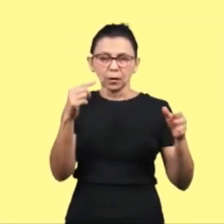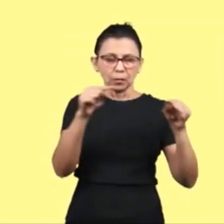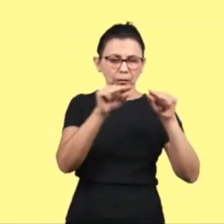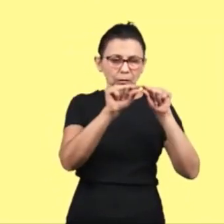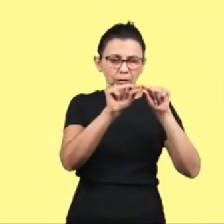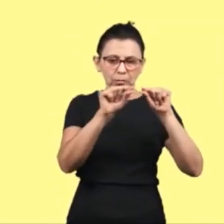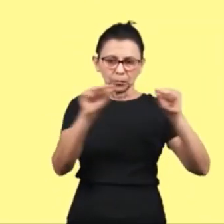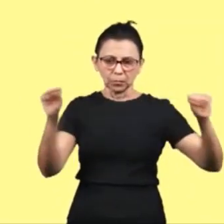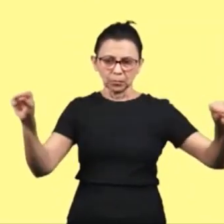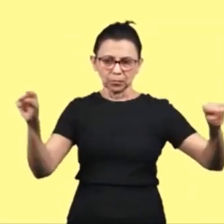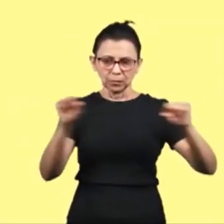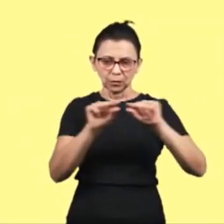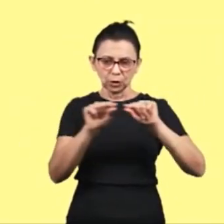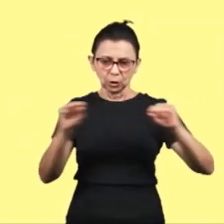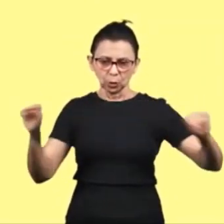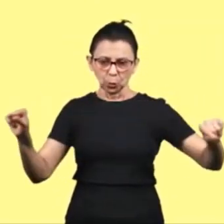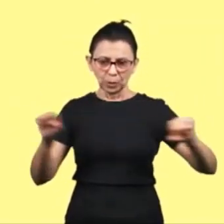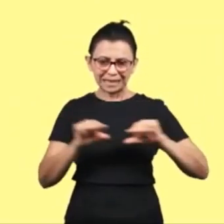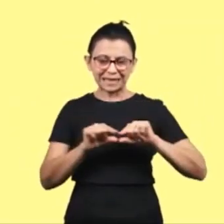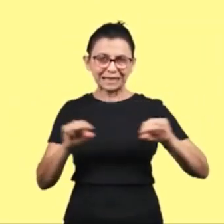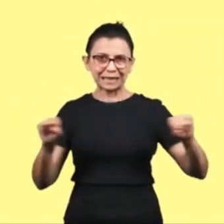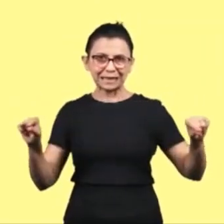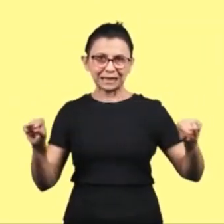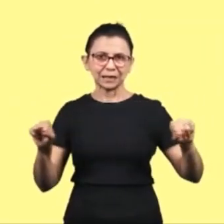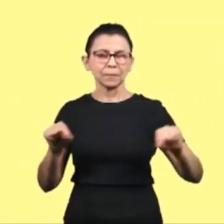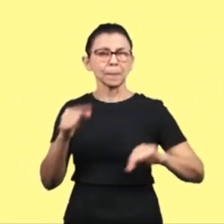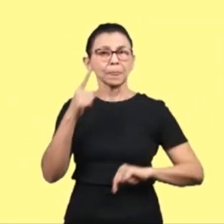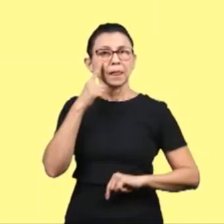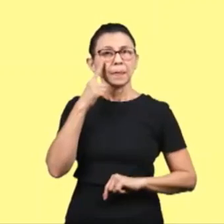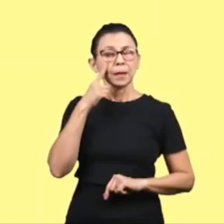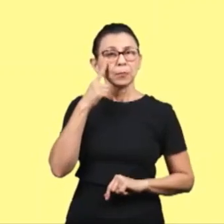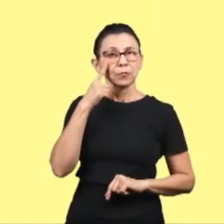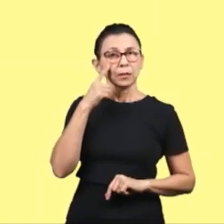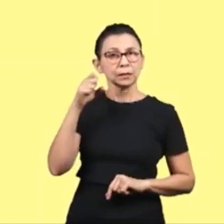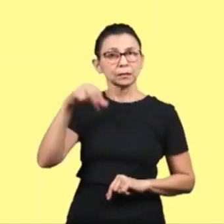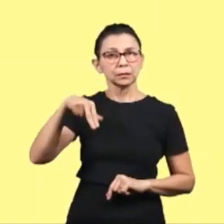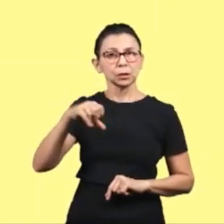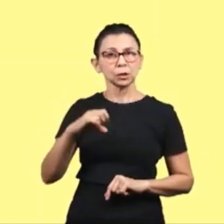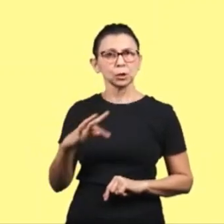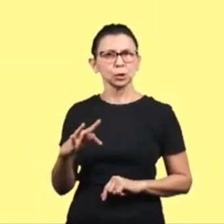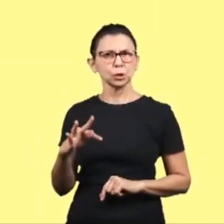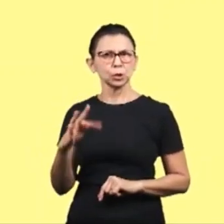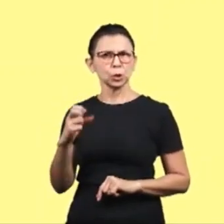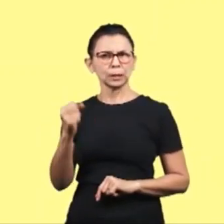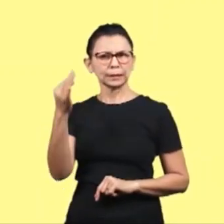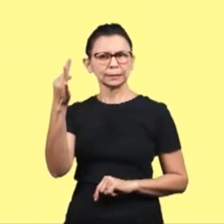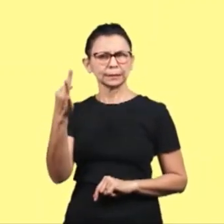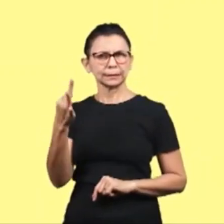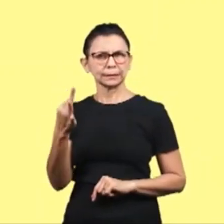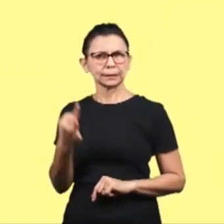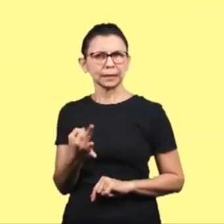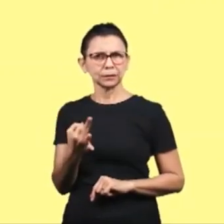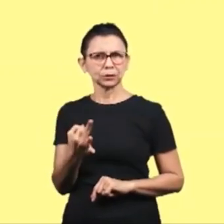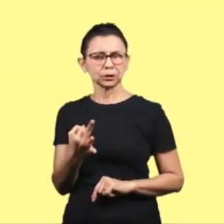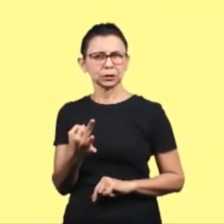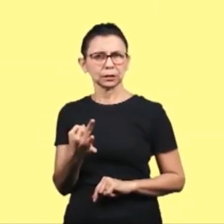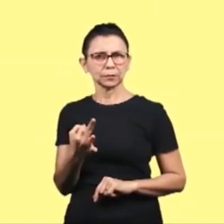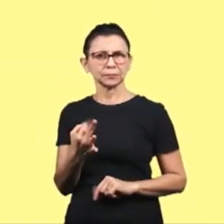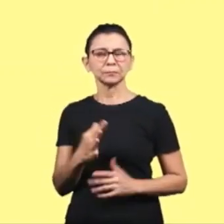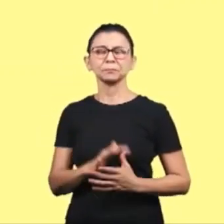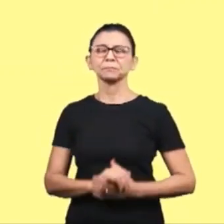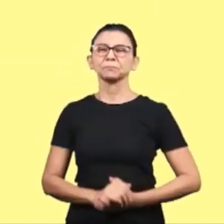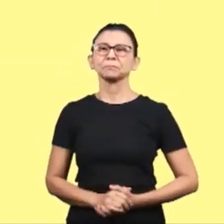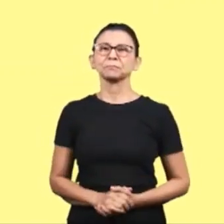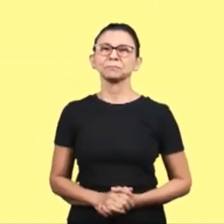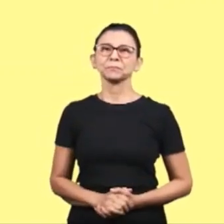barra de divisão. Temos também as notas, que têm a sua altura, a sua posição certa na